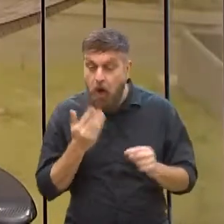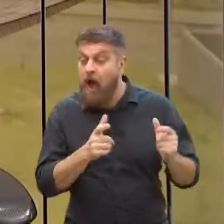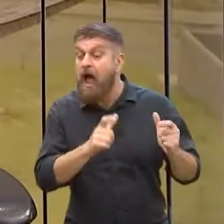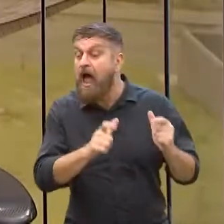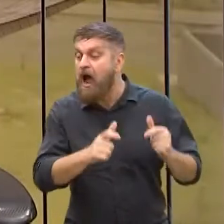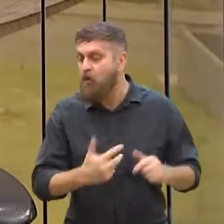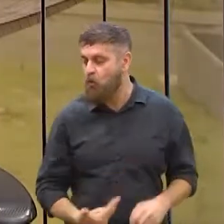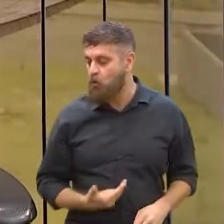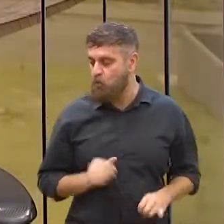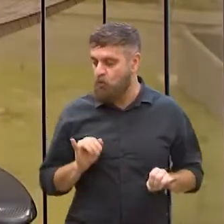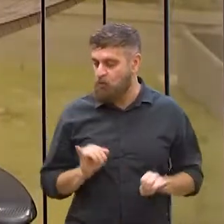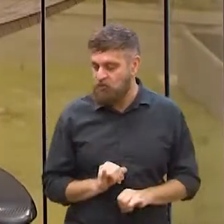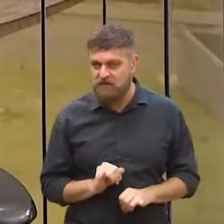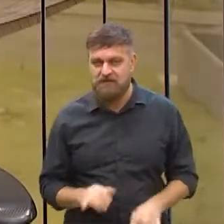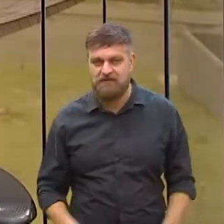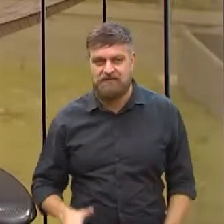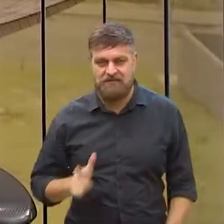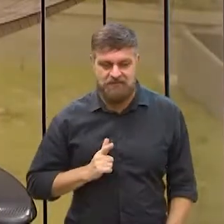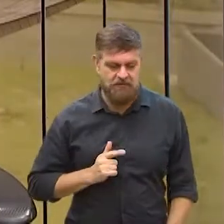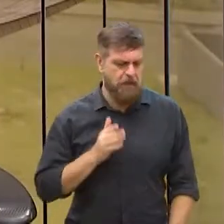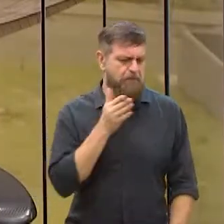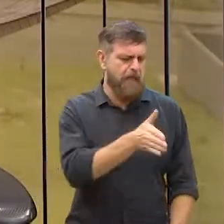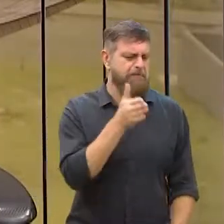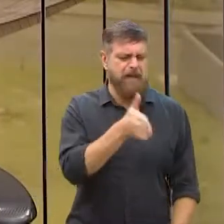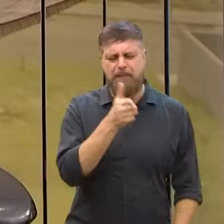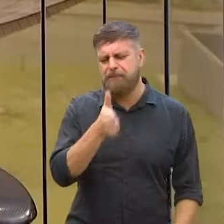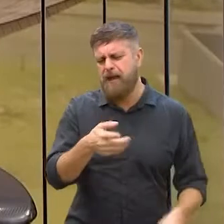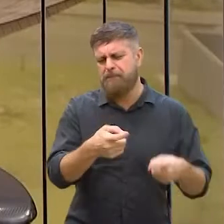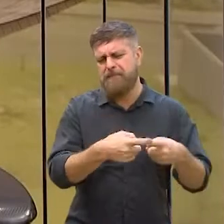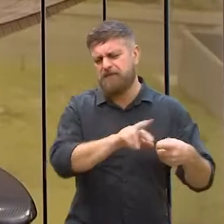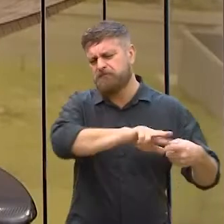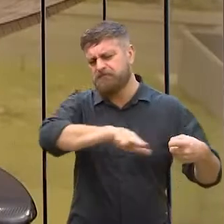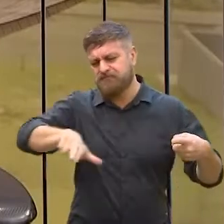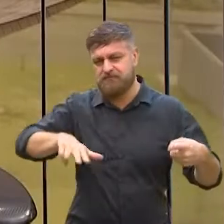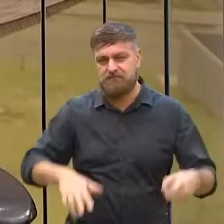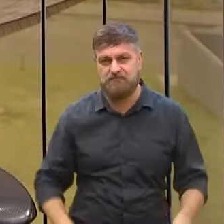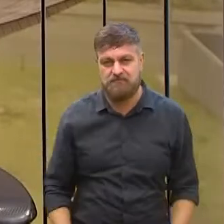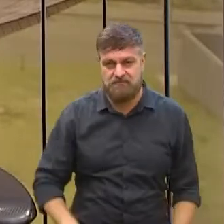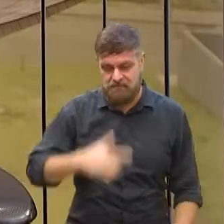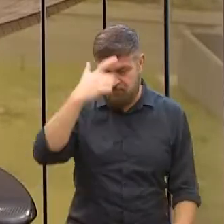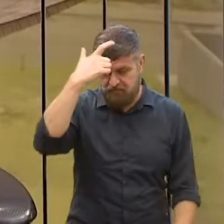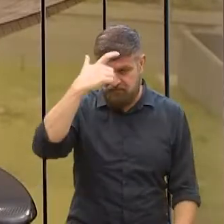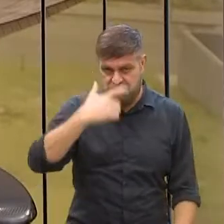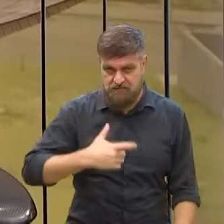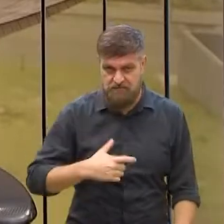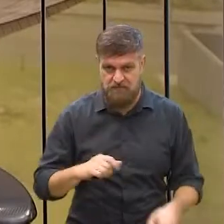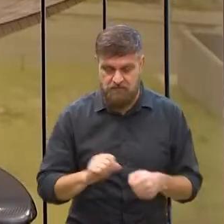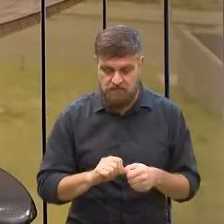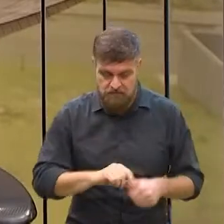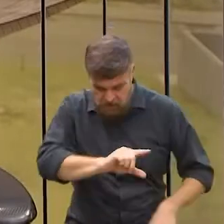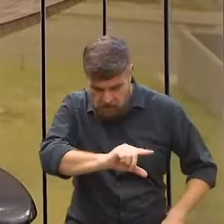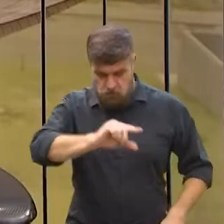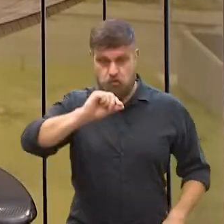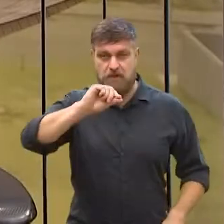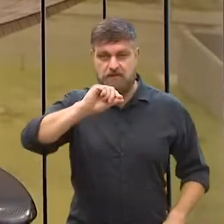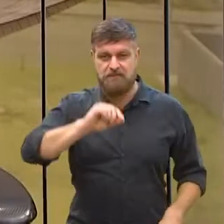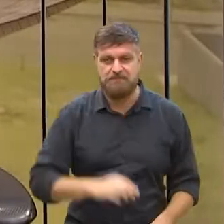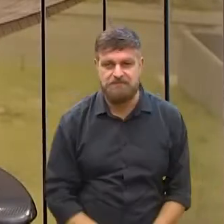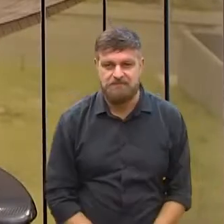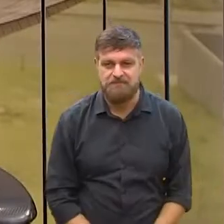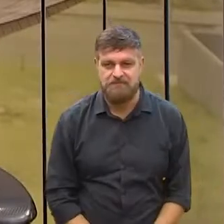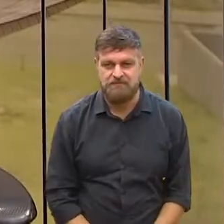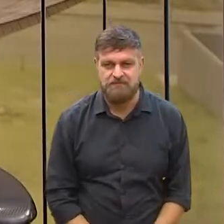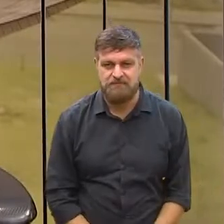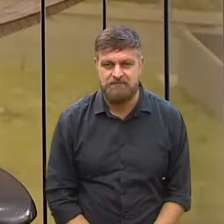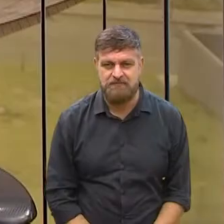vai, o que a gente vai fazer. Fomos em vários, mas daí eu fiz a minha opção. E